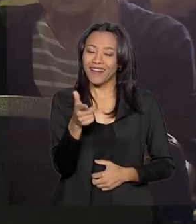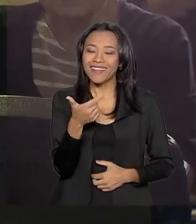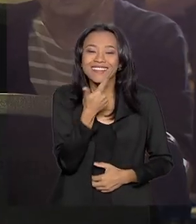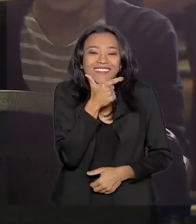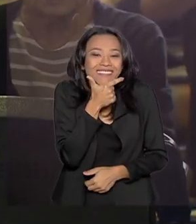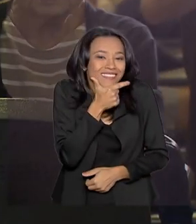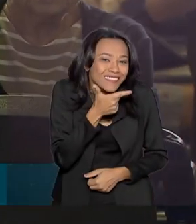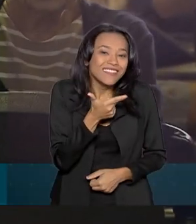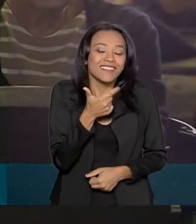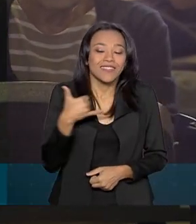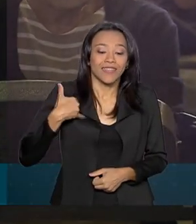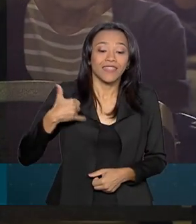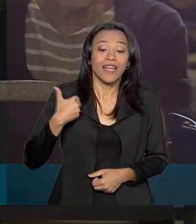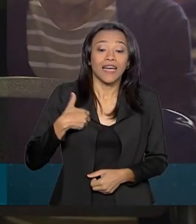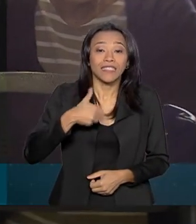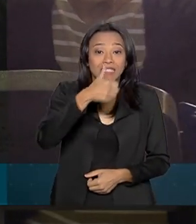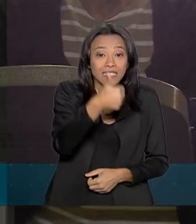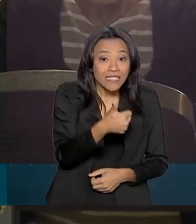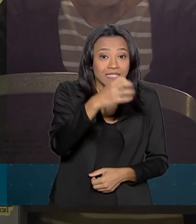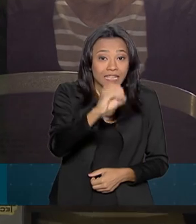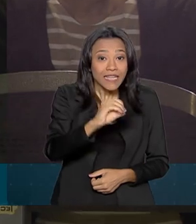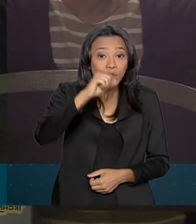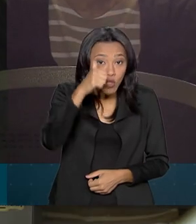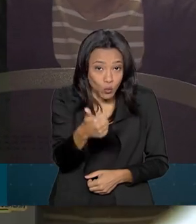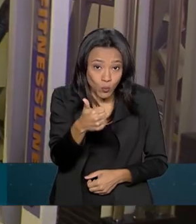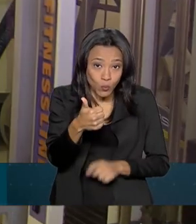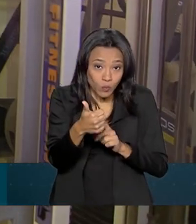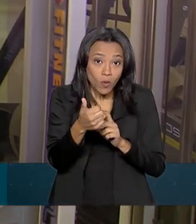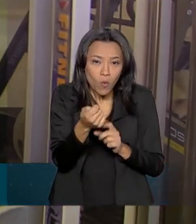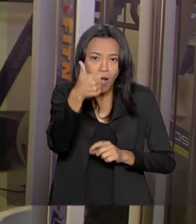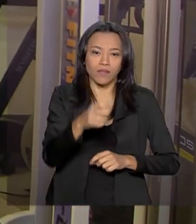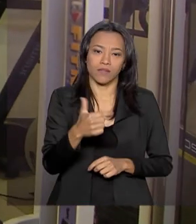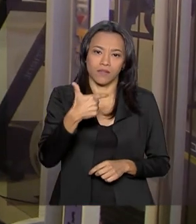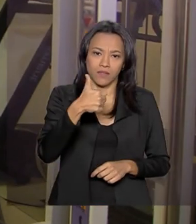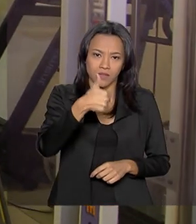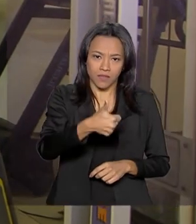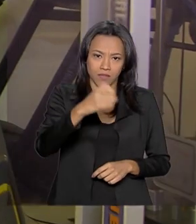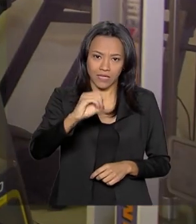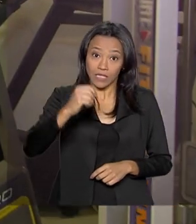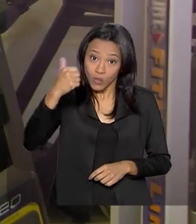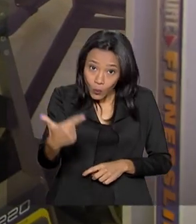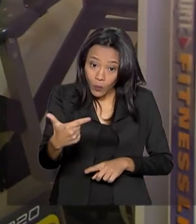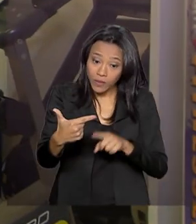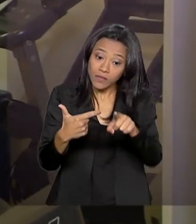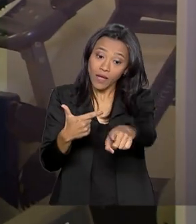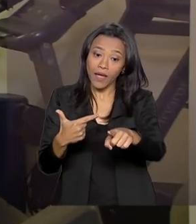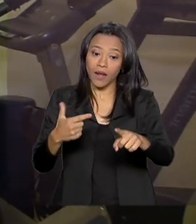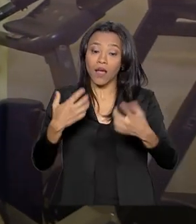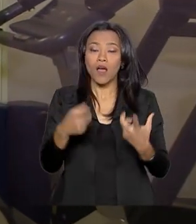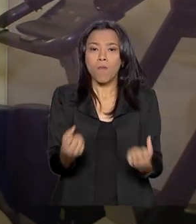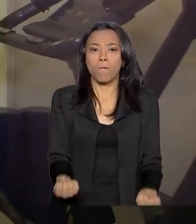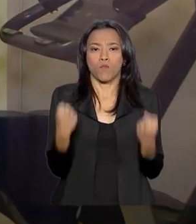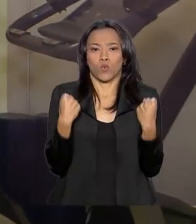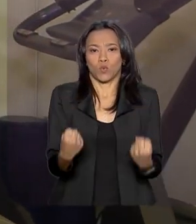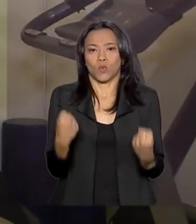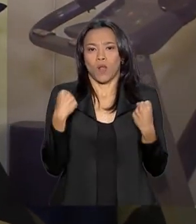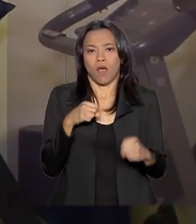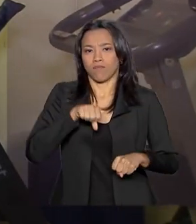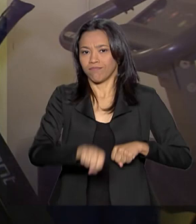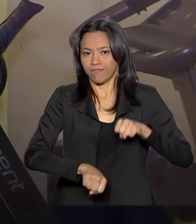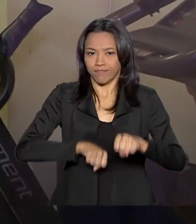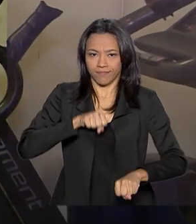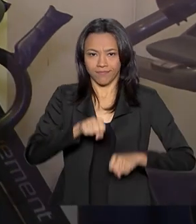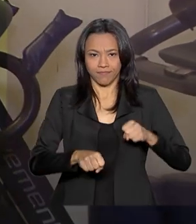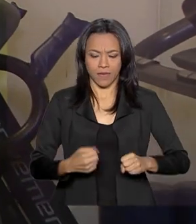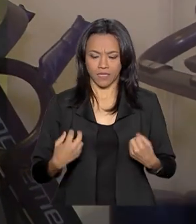fácil. Aos 101 anos, já quase chegando aos 102, ela realiza exercícios de fortalecimento muscular para manter a saúde.